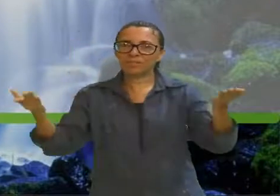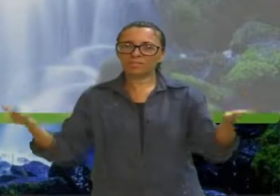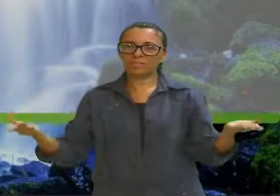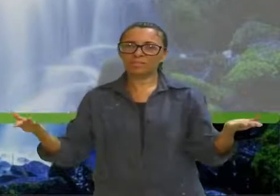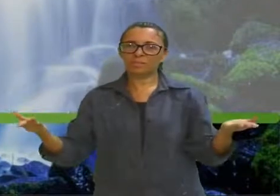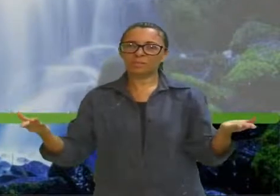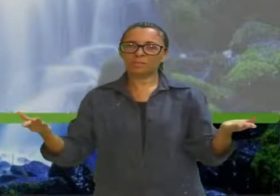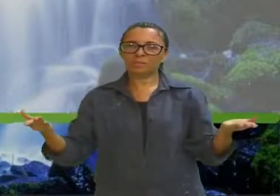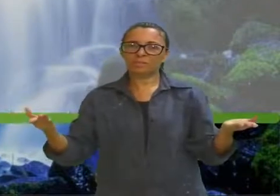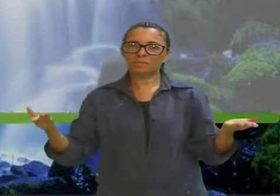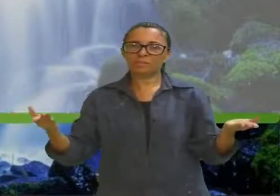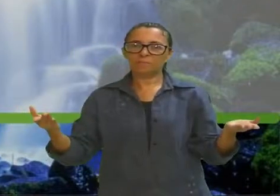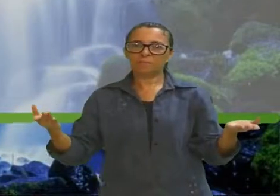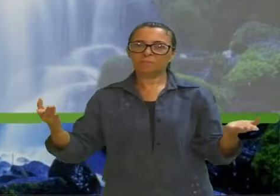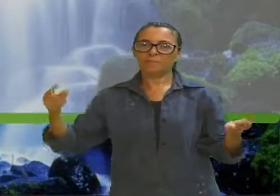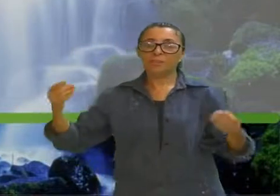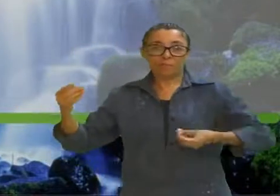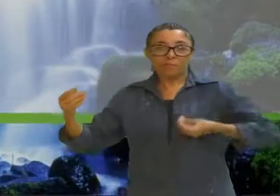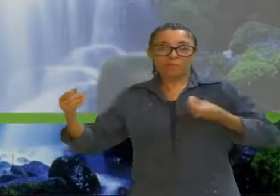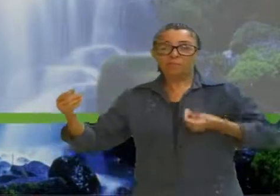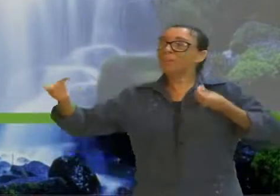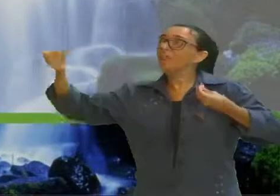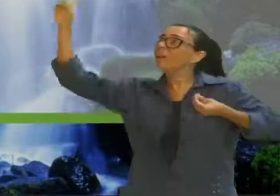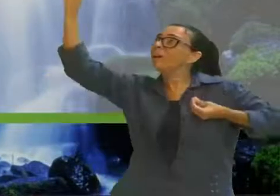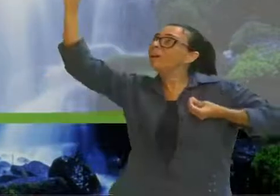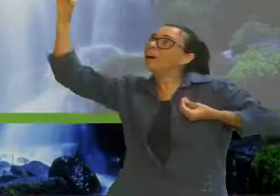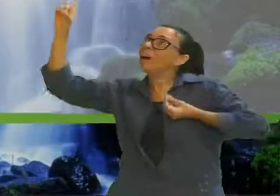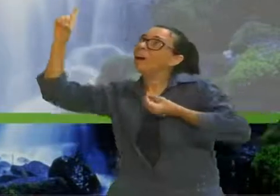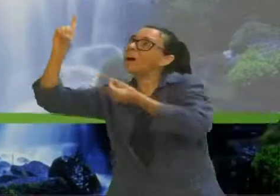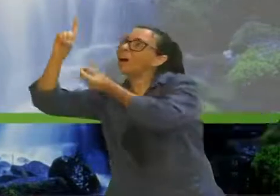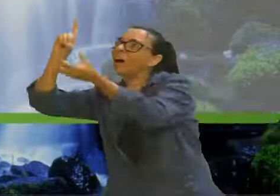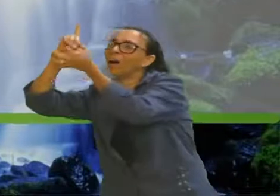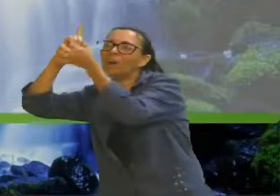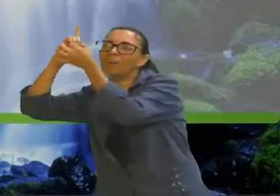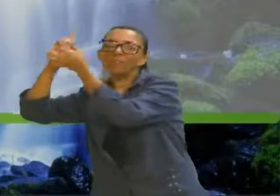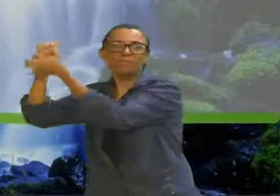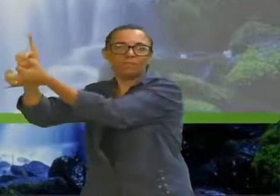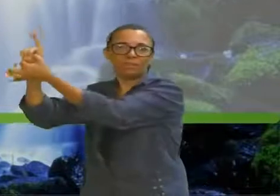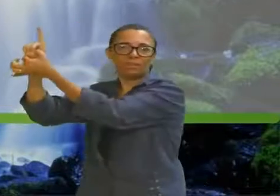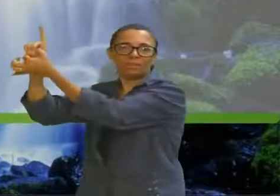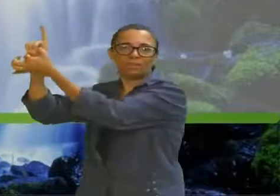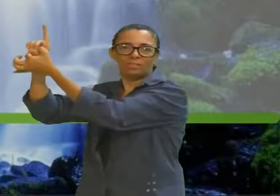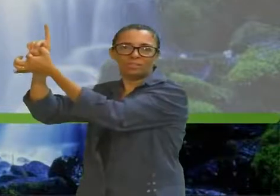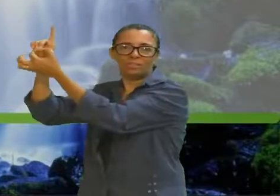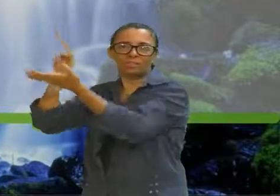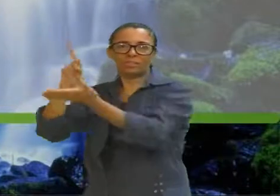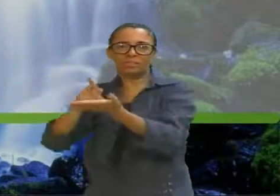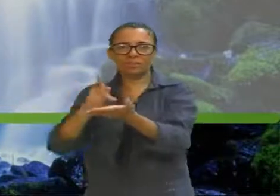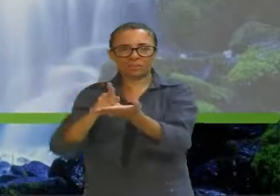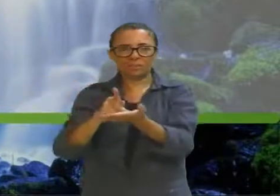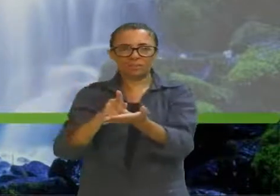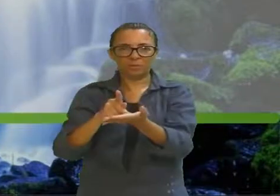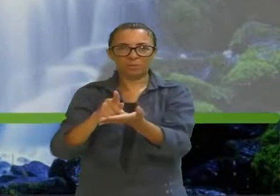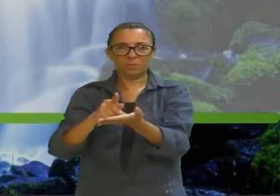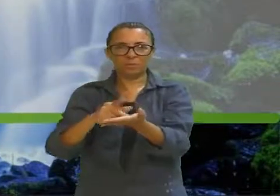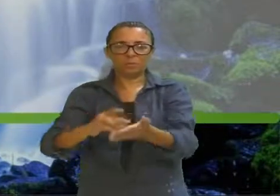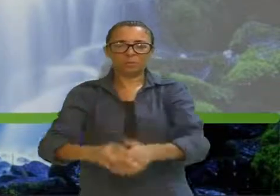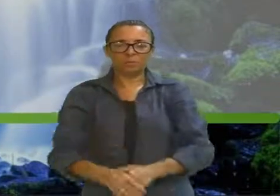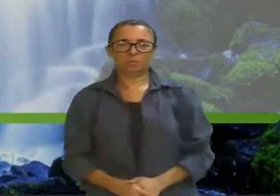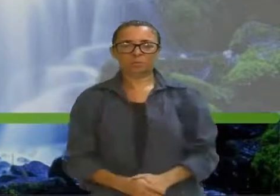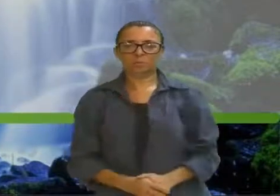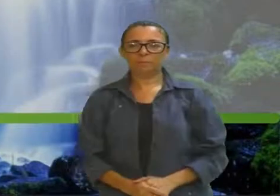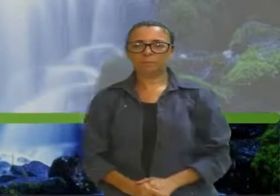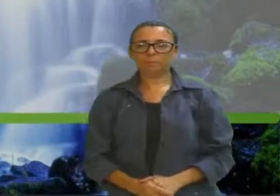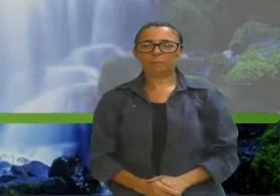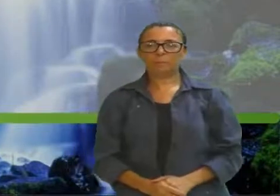O objetivo é tentarmos, com Deus, sermos cada vez melhores. O amanhã, melhor que o hoje.